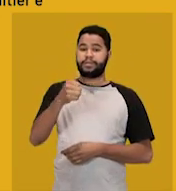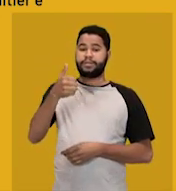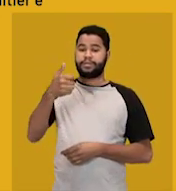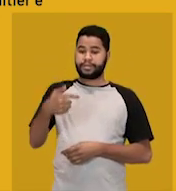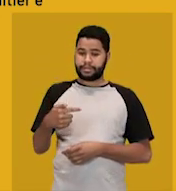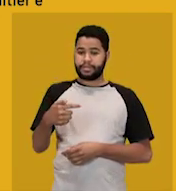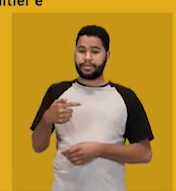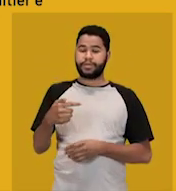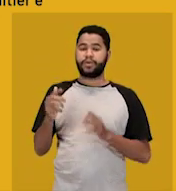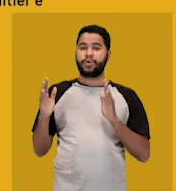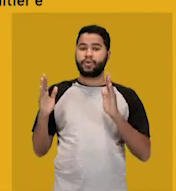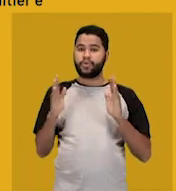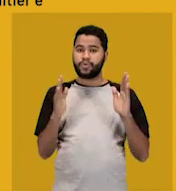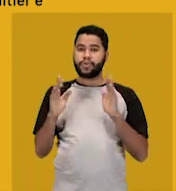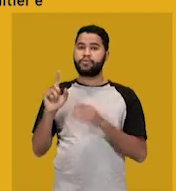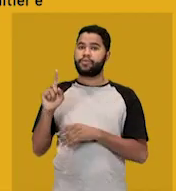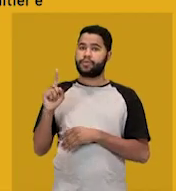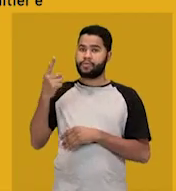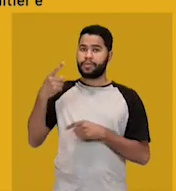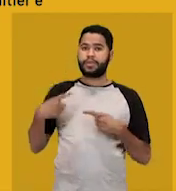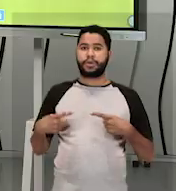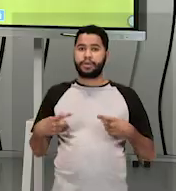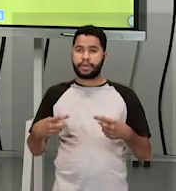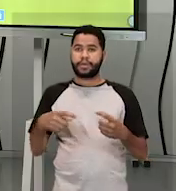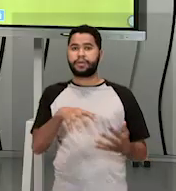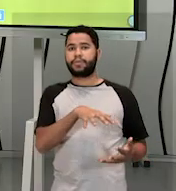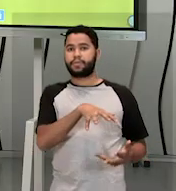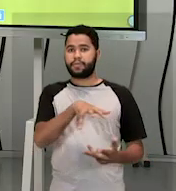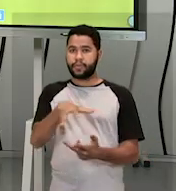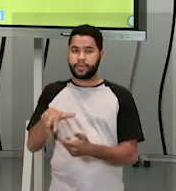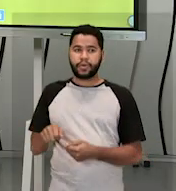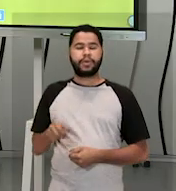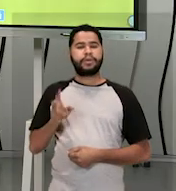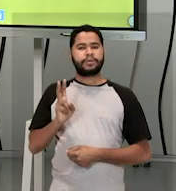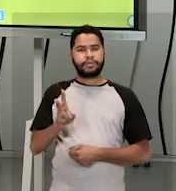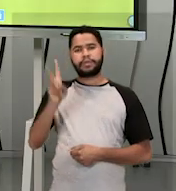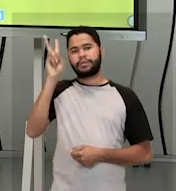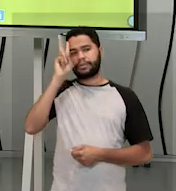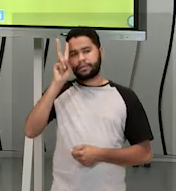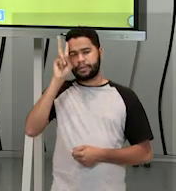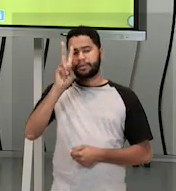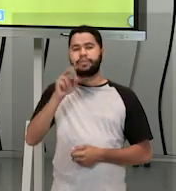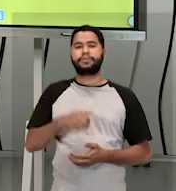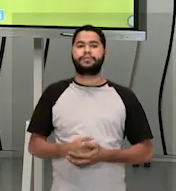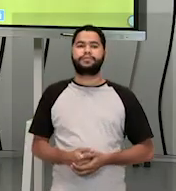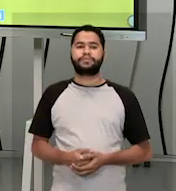1917, ou seja, durante a Primeira Guerra Mundial, sempre eu vou estar lembrando isso aqui.